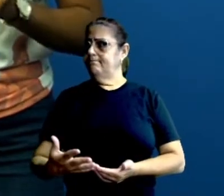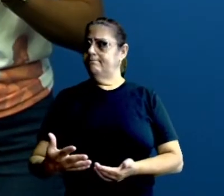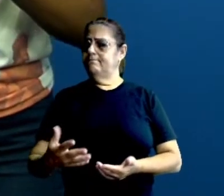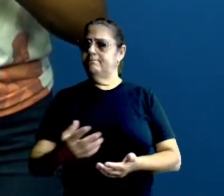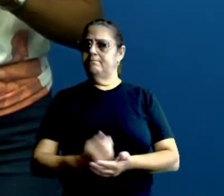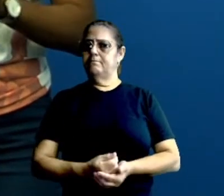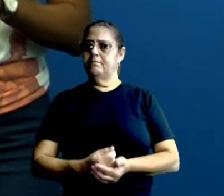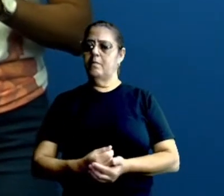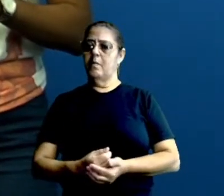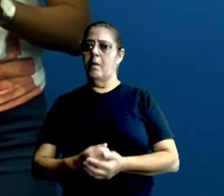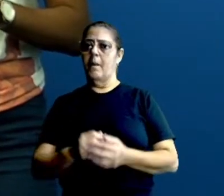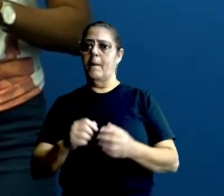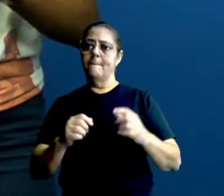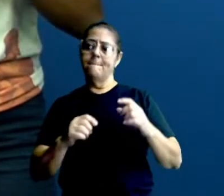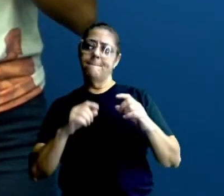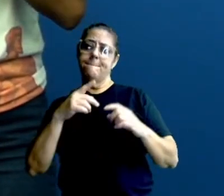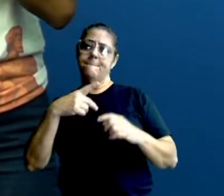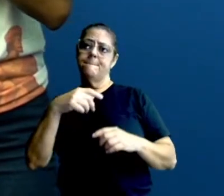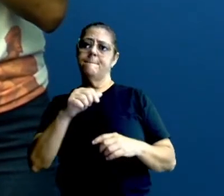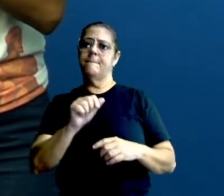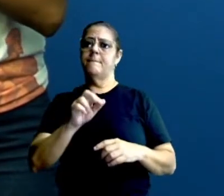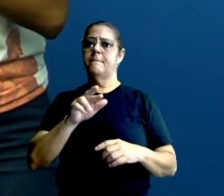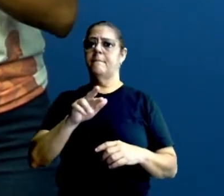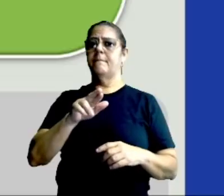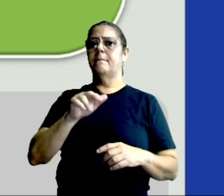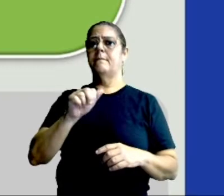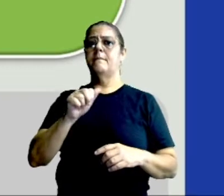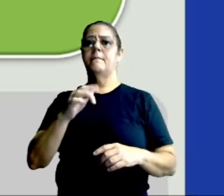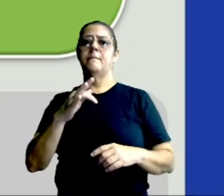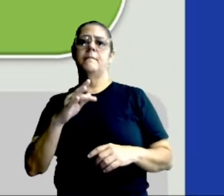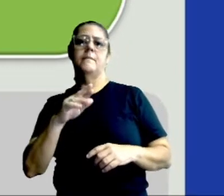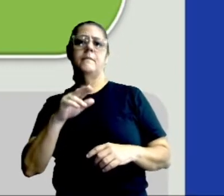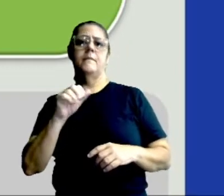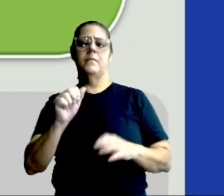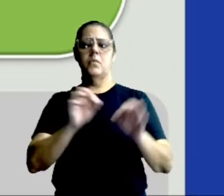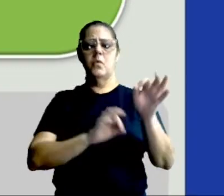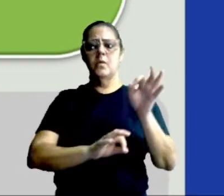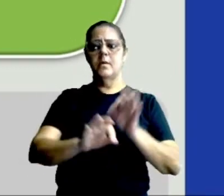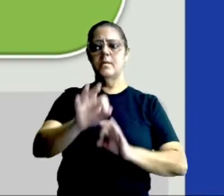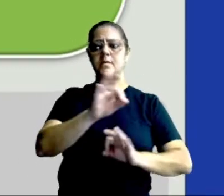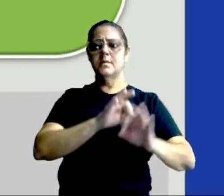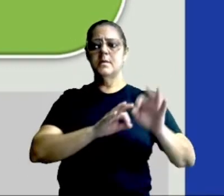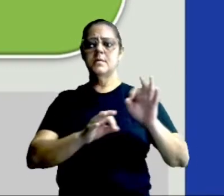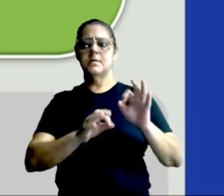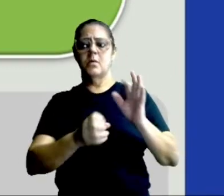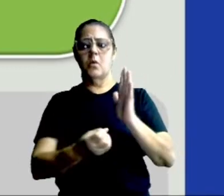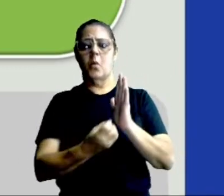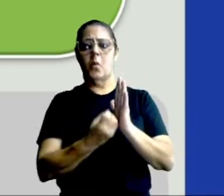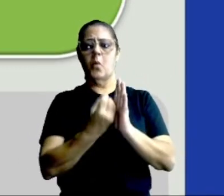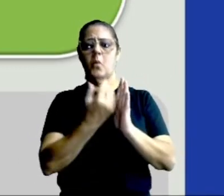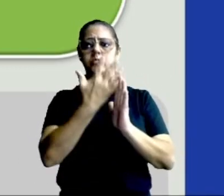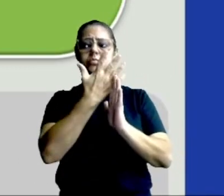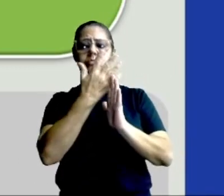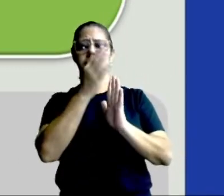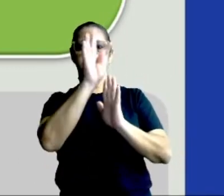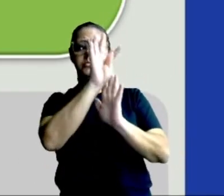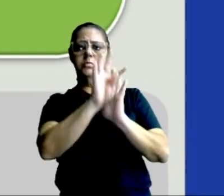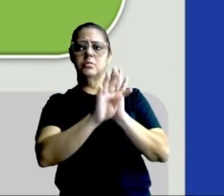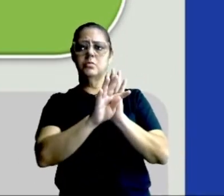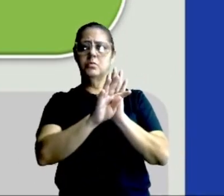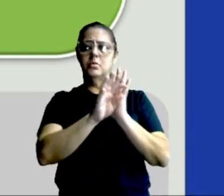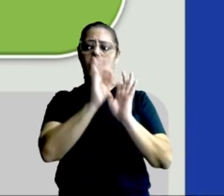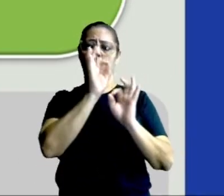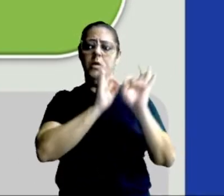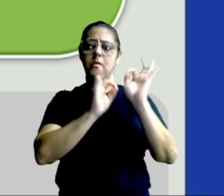o parágrafo com o nome já diz tem a ver com que a construção do texto Então o parágrafo ele é